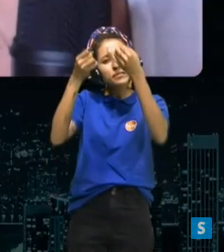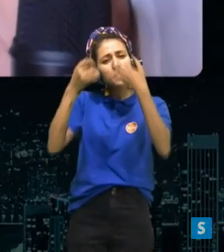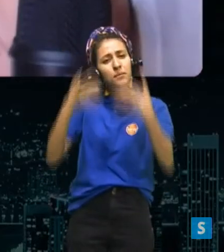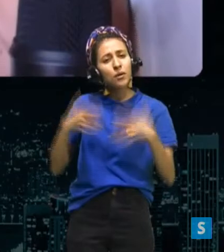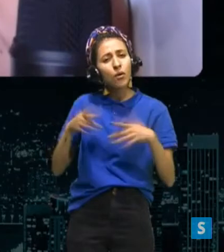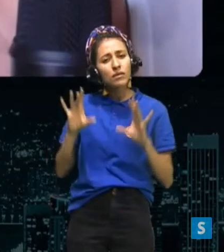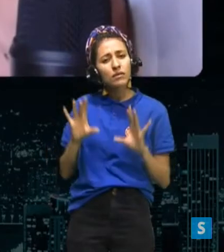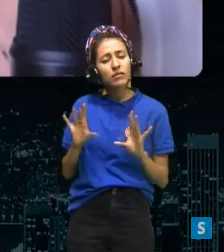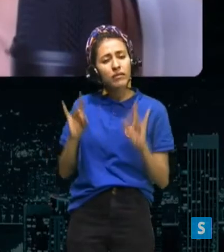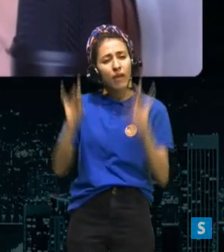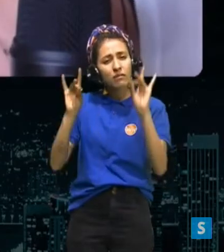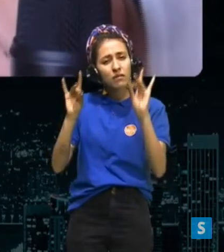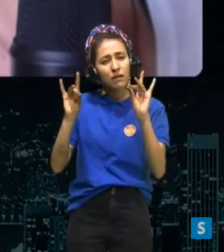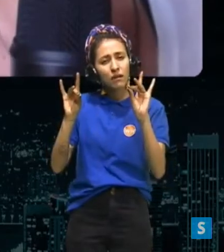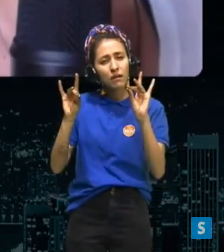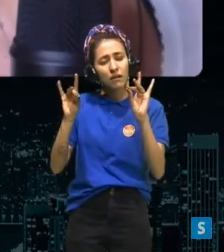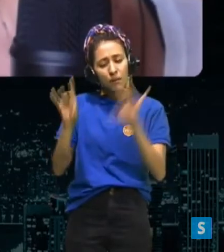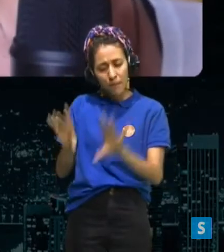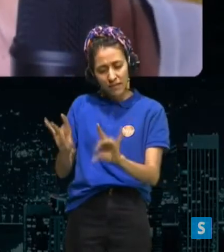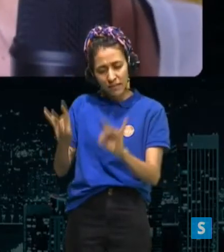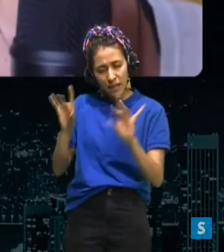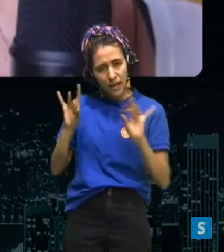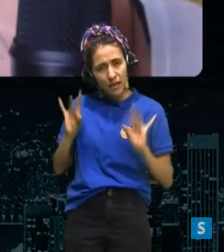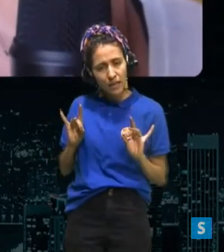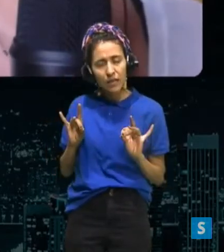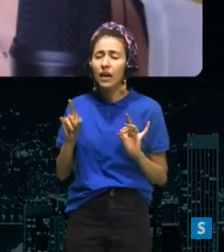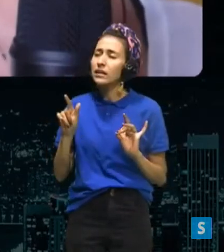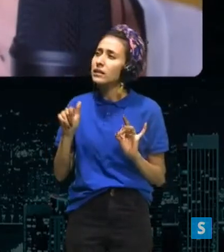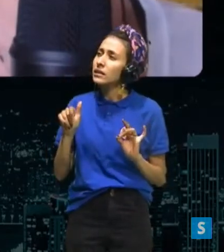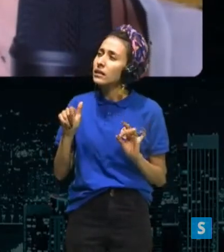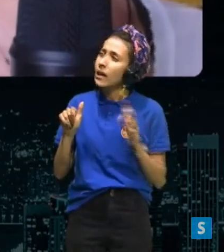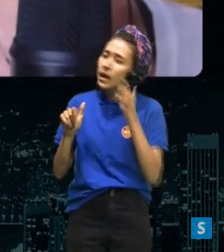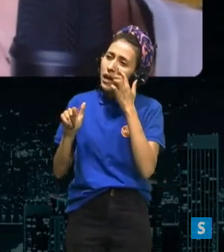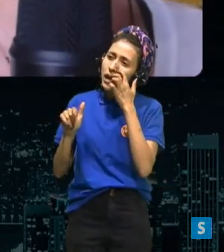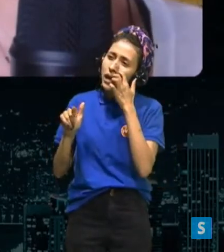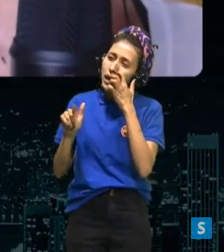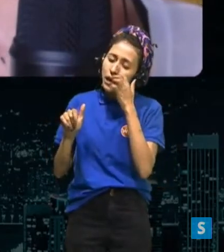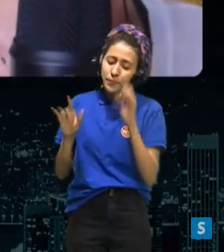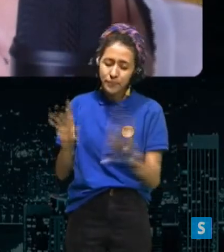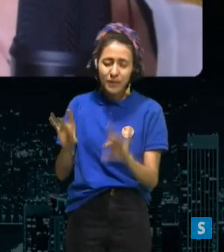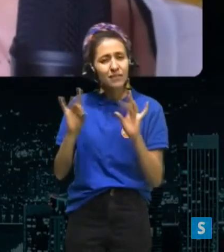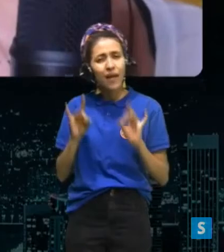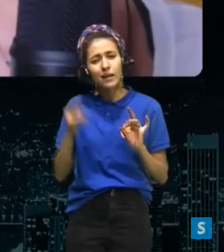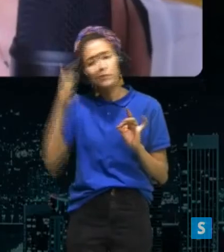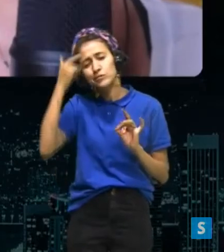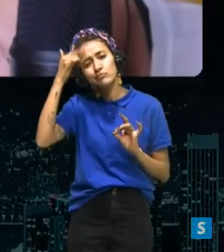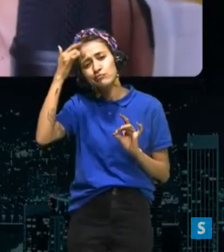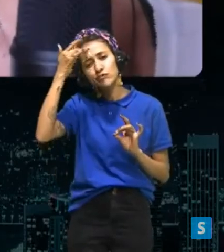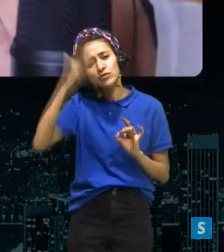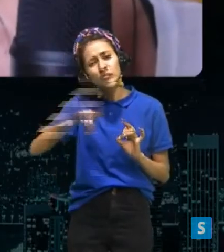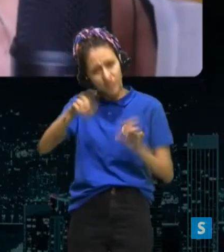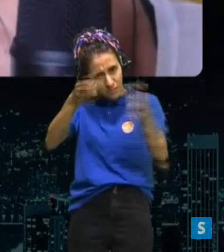achei na nossa vida você pode explicar um pouco dessa técnica